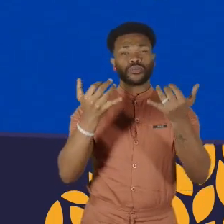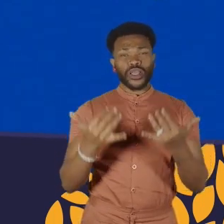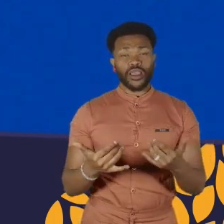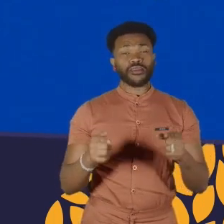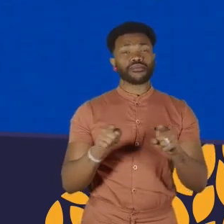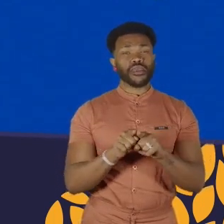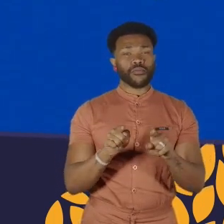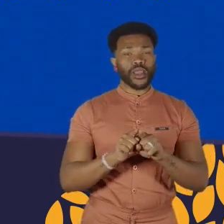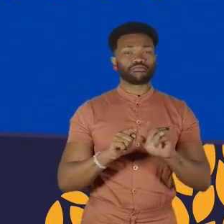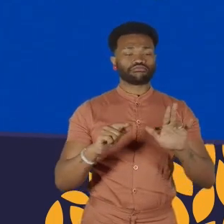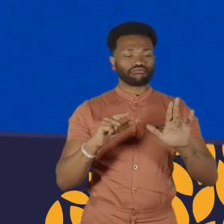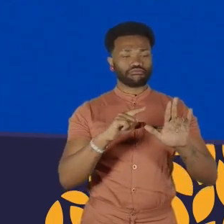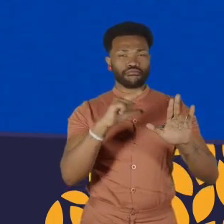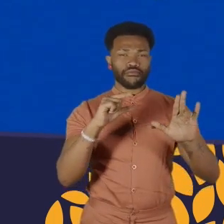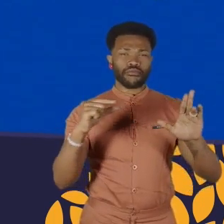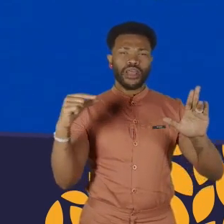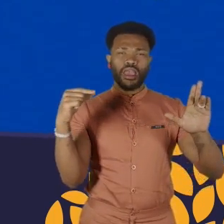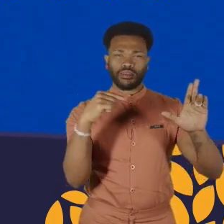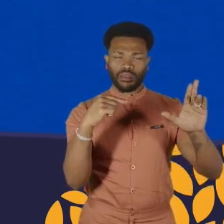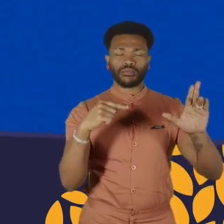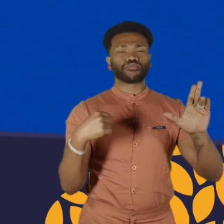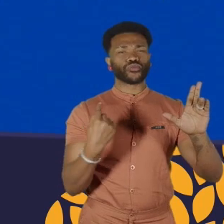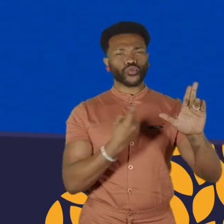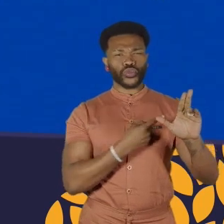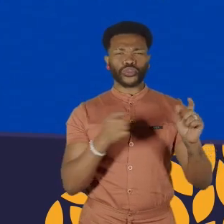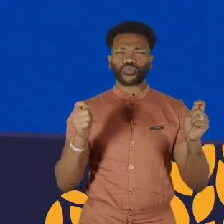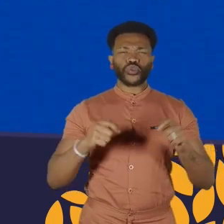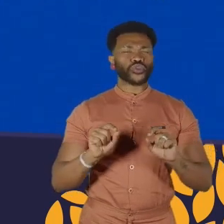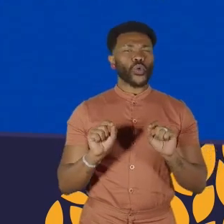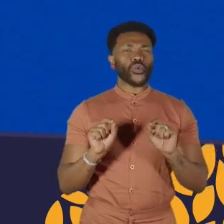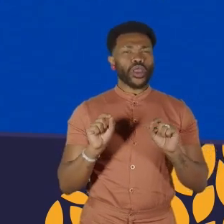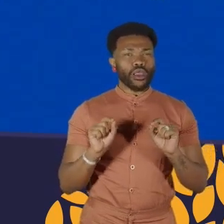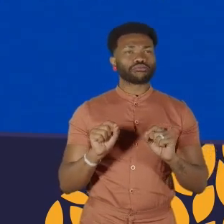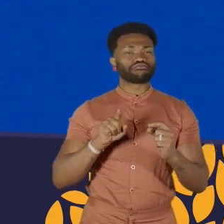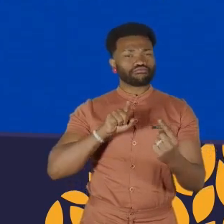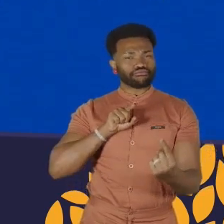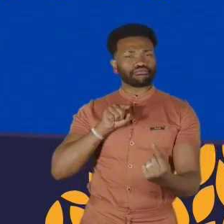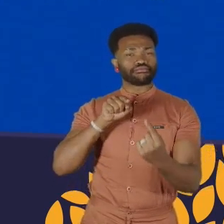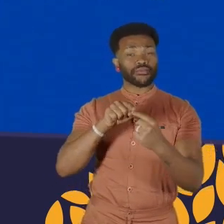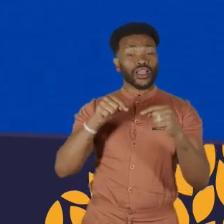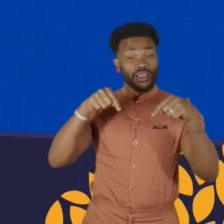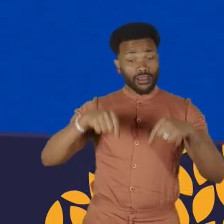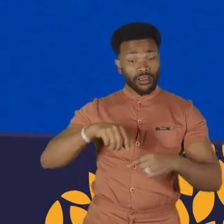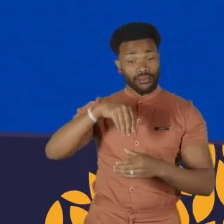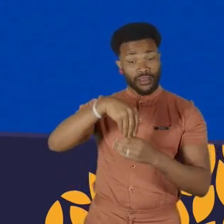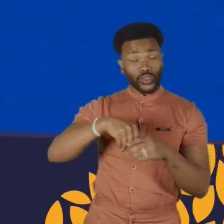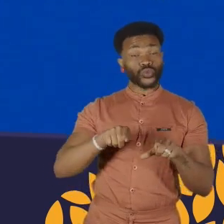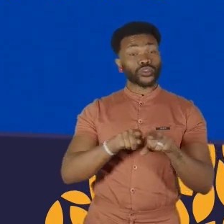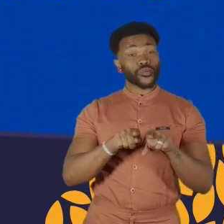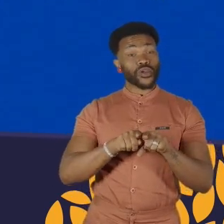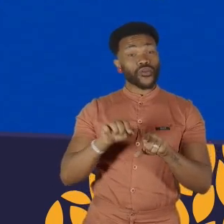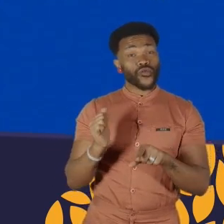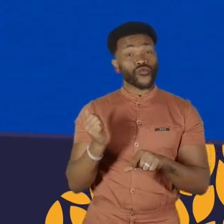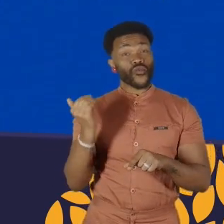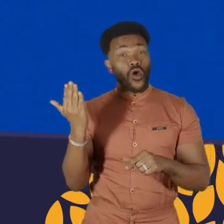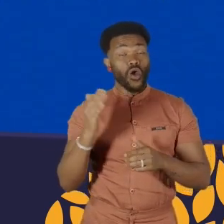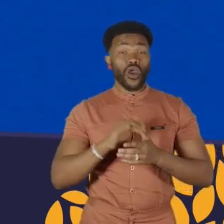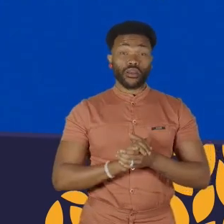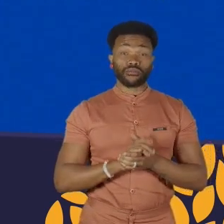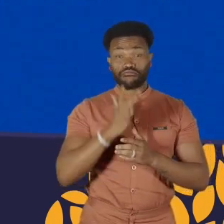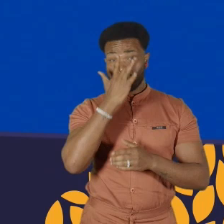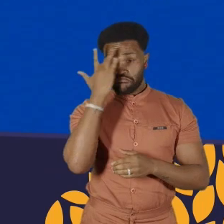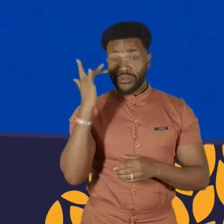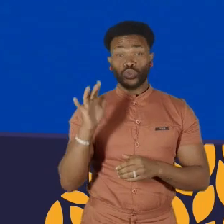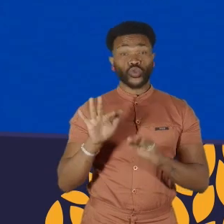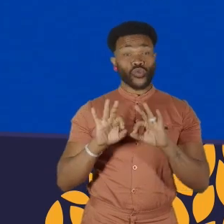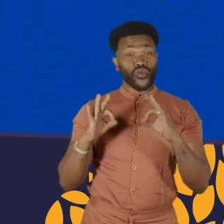dessa planta de uma maneira que a gente possa dialogar não só aqui dentro, mas também lá fora, com nossos